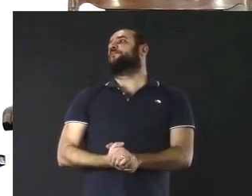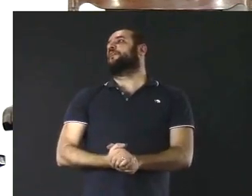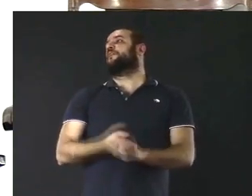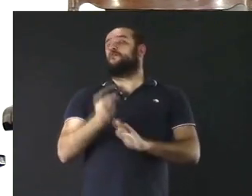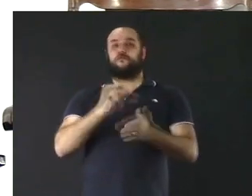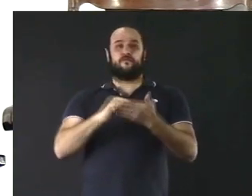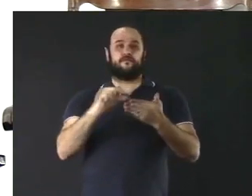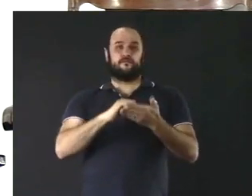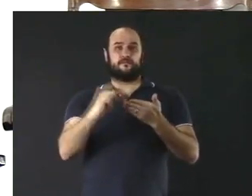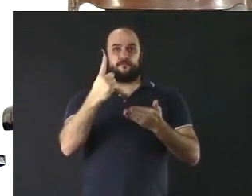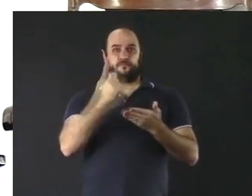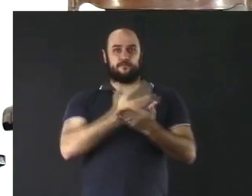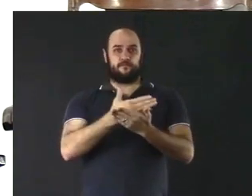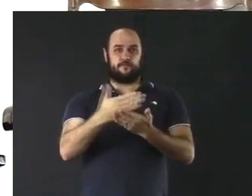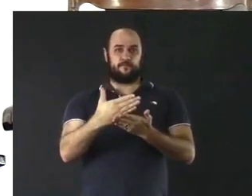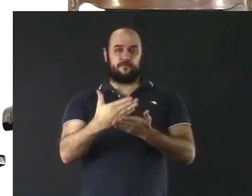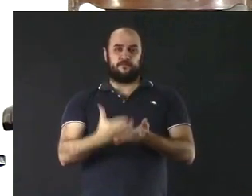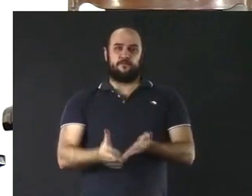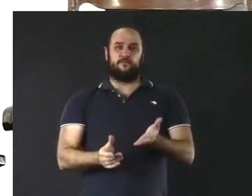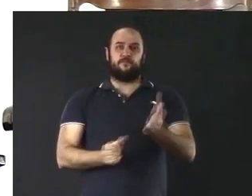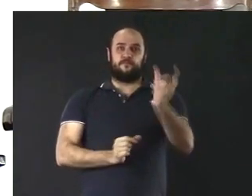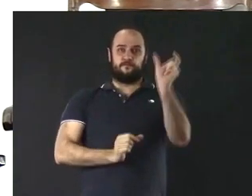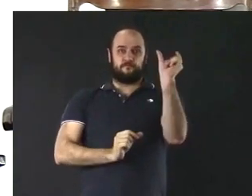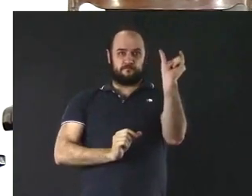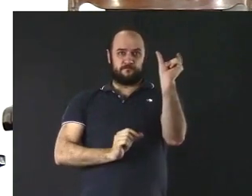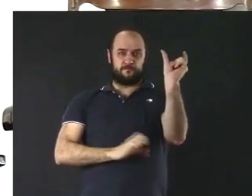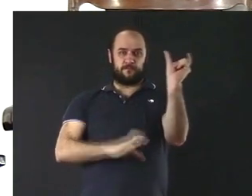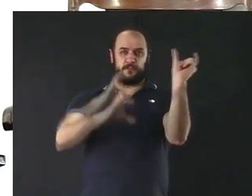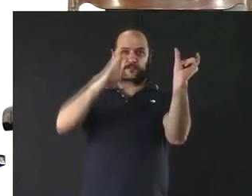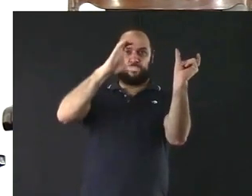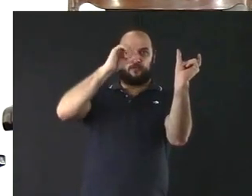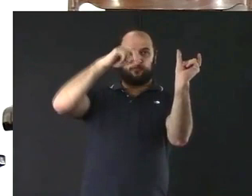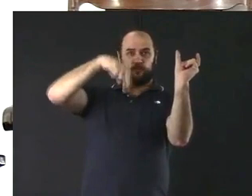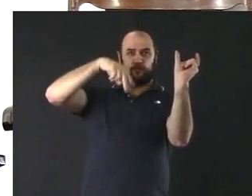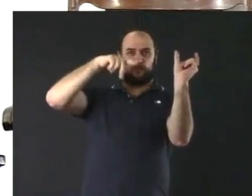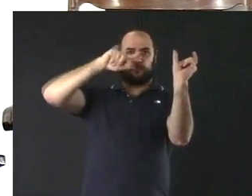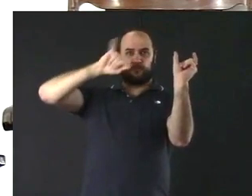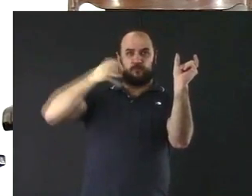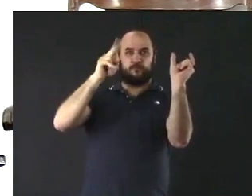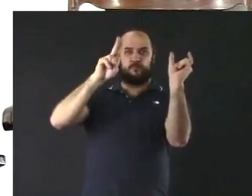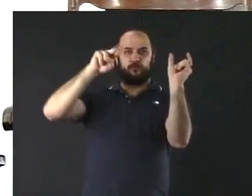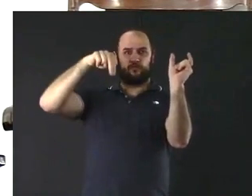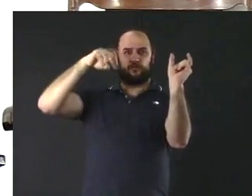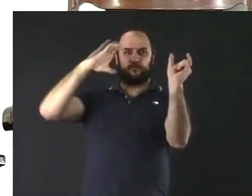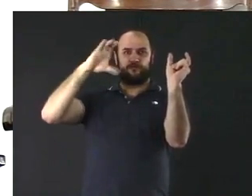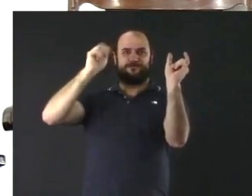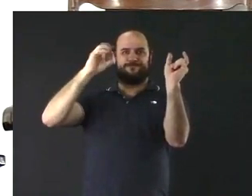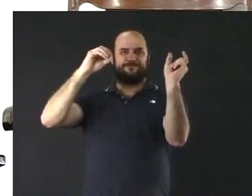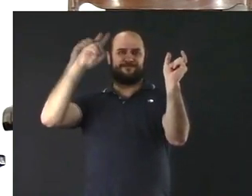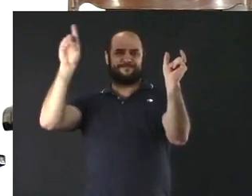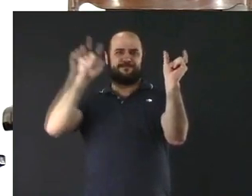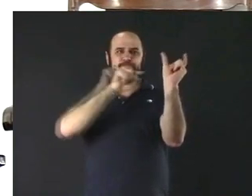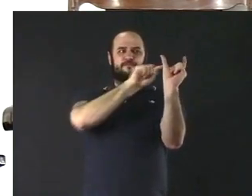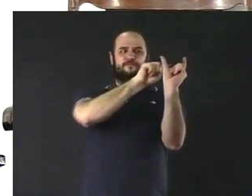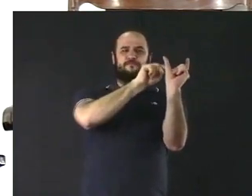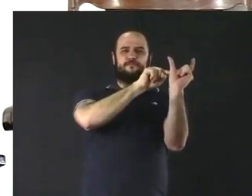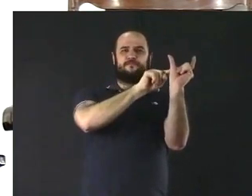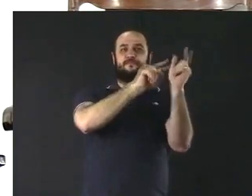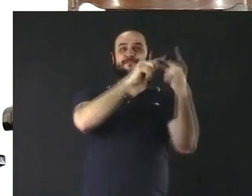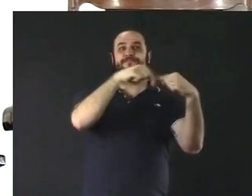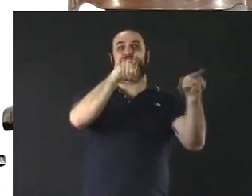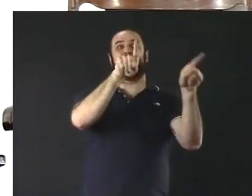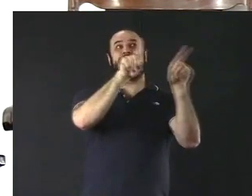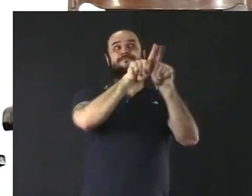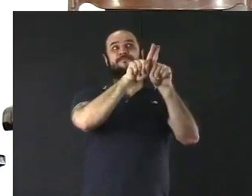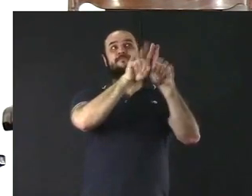a conjunção portanto, uma conjunção conclusiva. Ele está dizendo, portanto, também nós. Ou